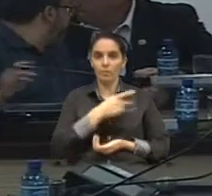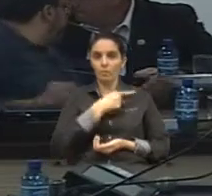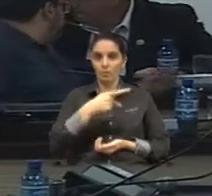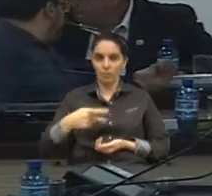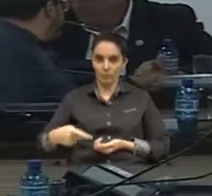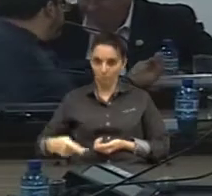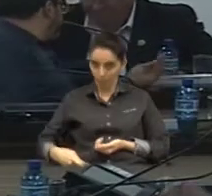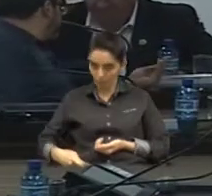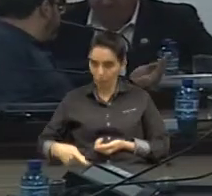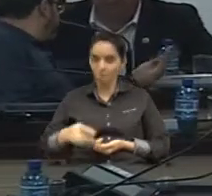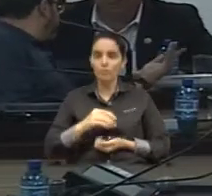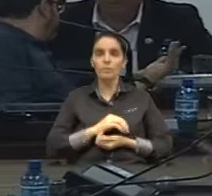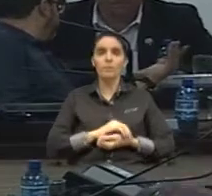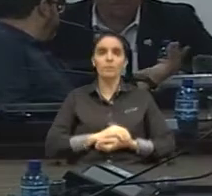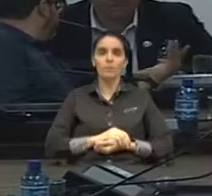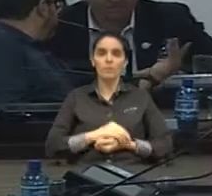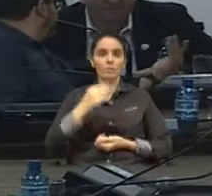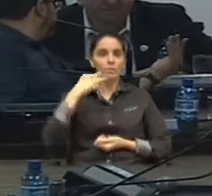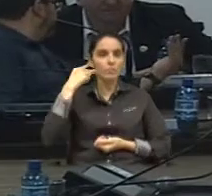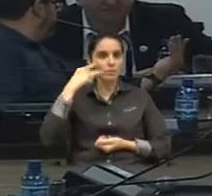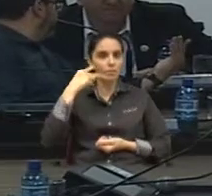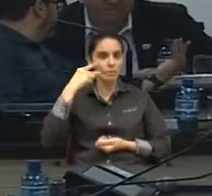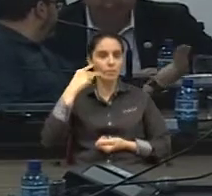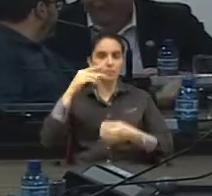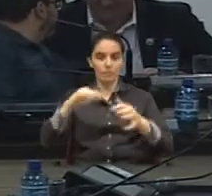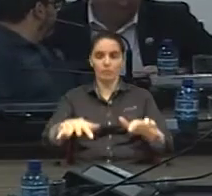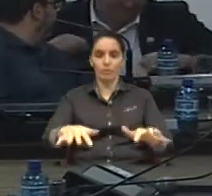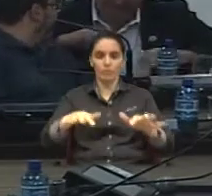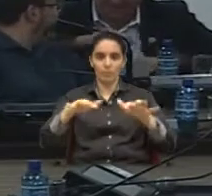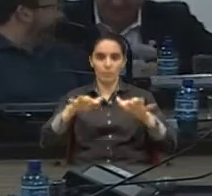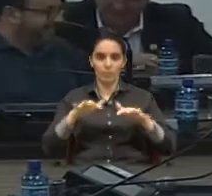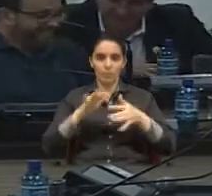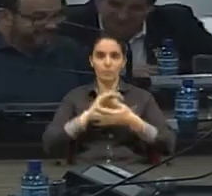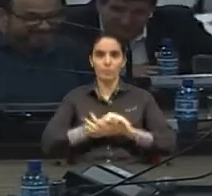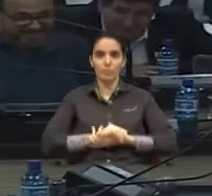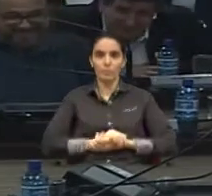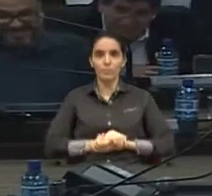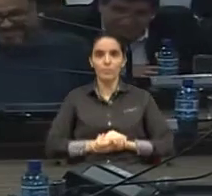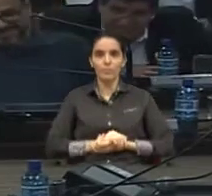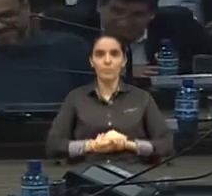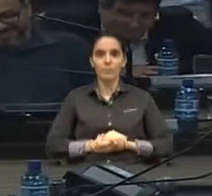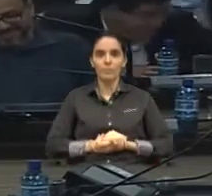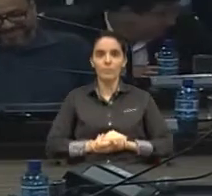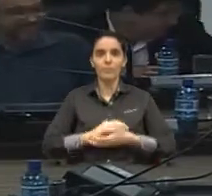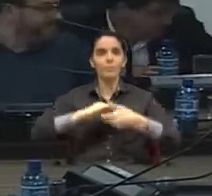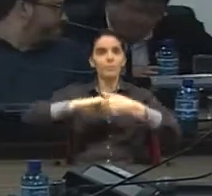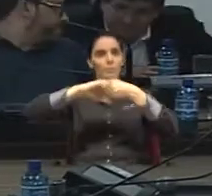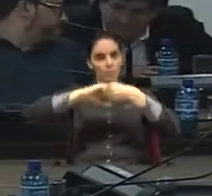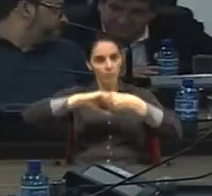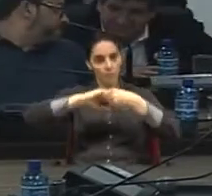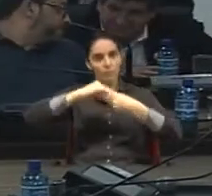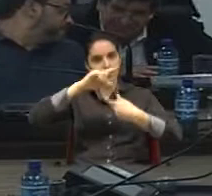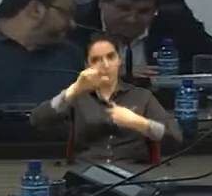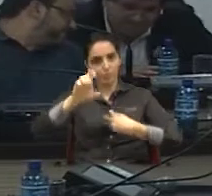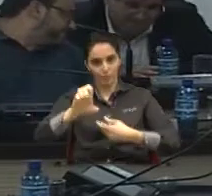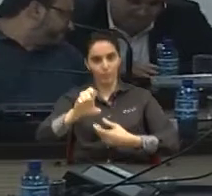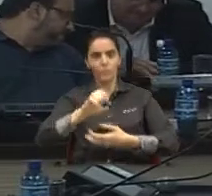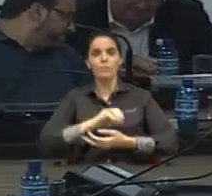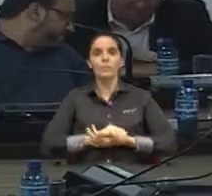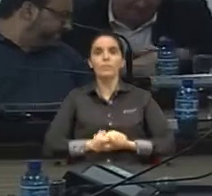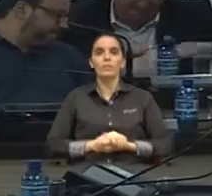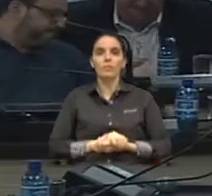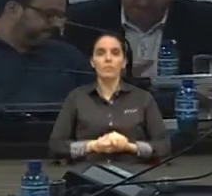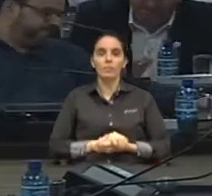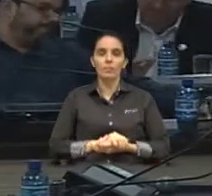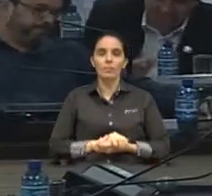Senhora presidente, nobres vereadores, plateia presente, parabéns, Zé. Parabéns.